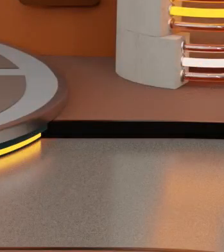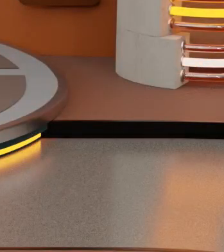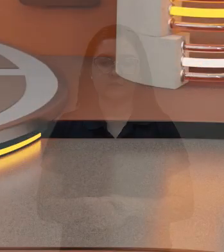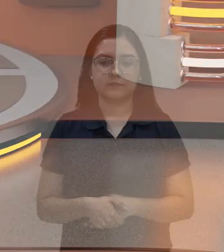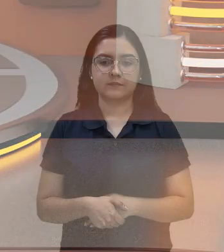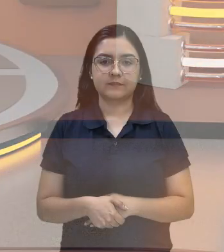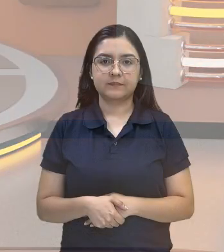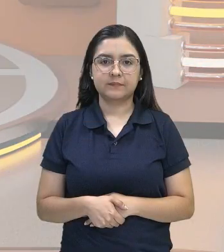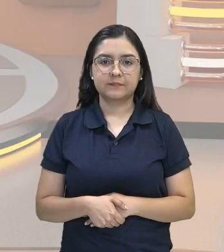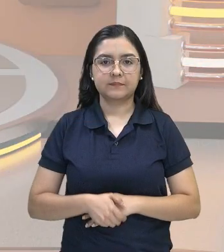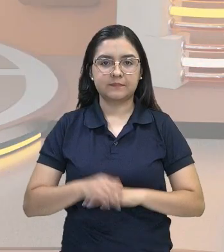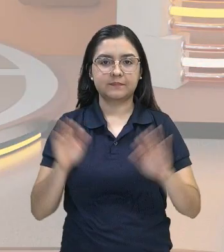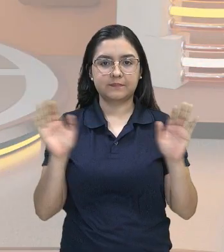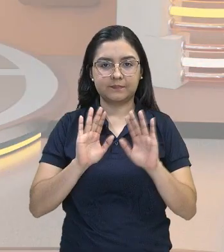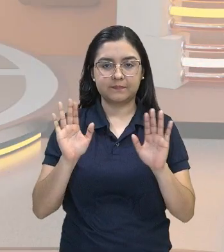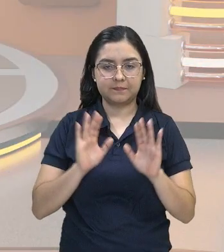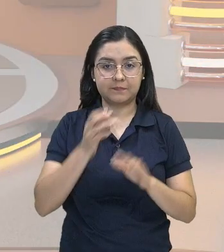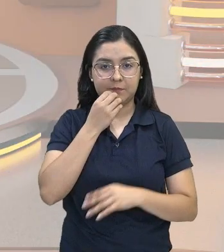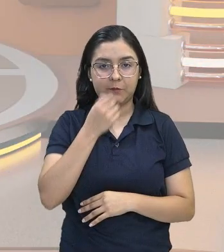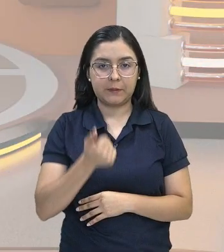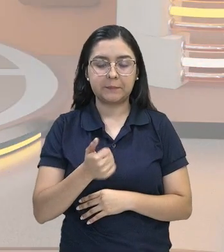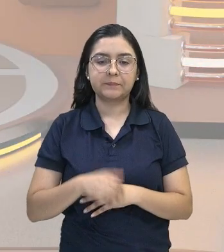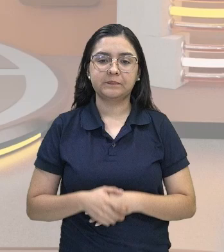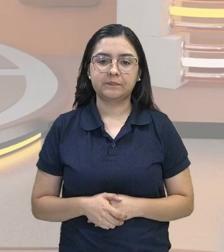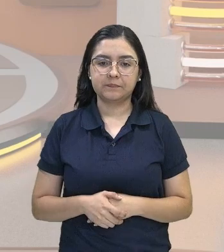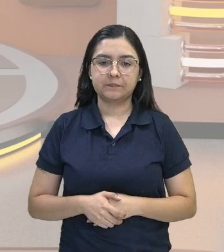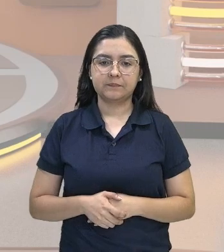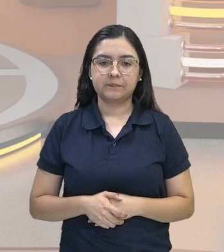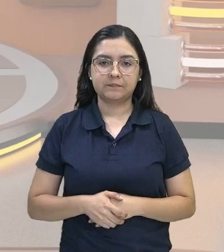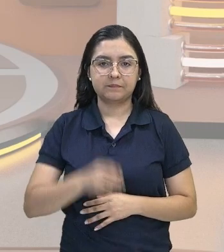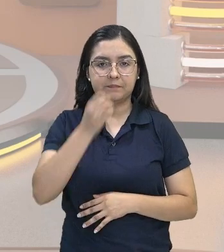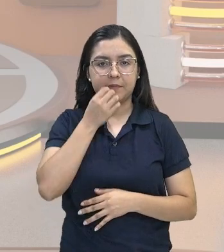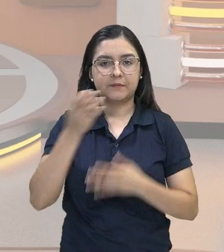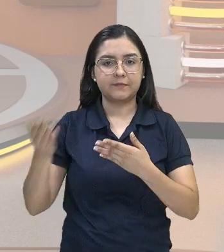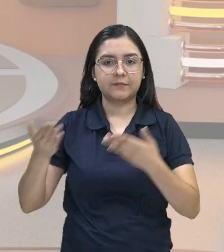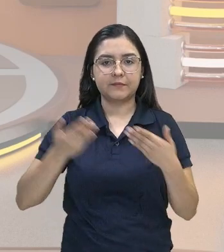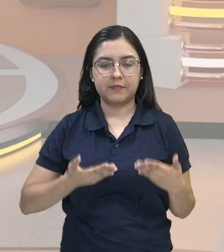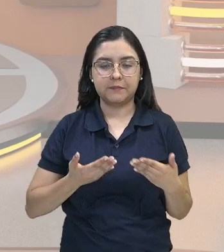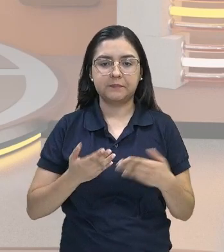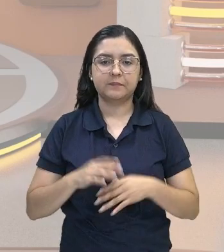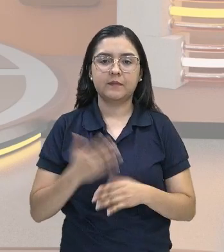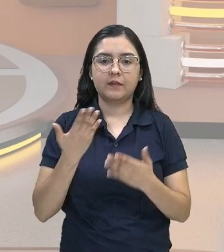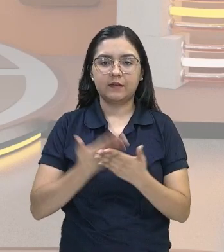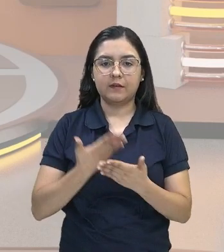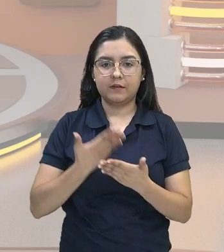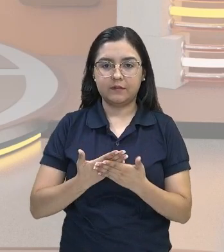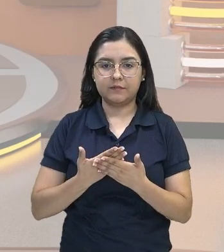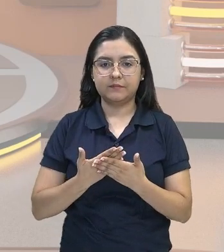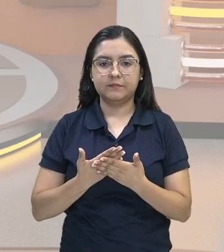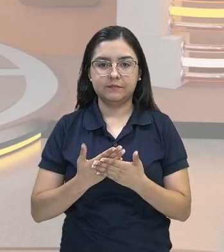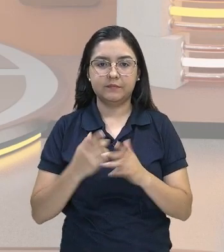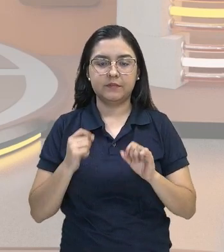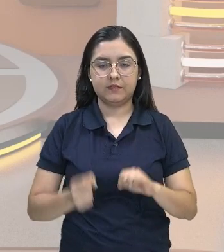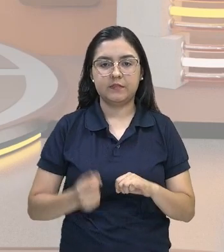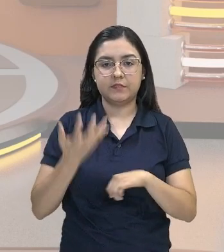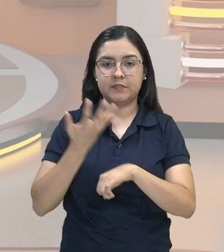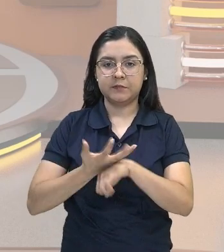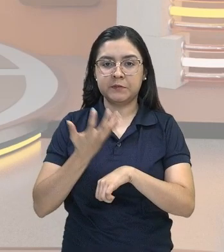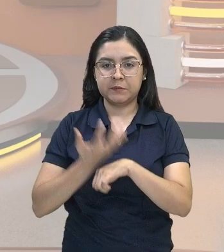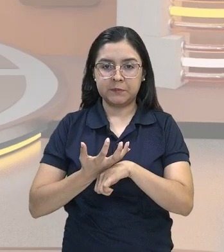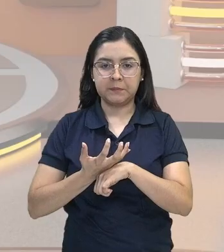Olá, turminha boa! Tudo bem com vocês? Sejam bem-vindos a mais uma aula dessa que é a disciplina